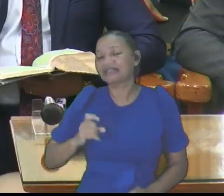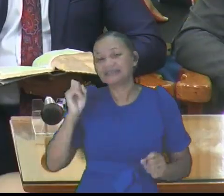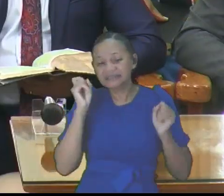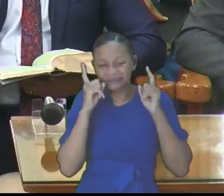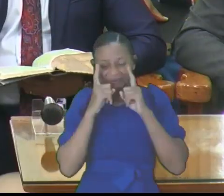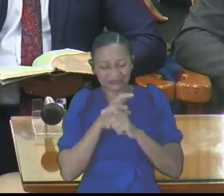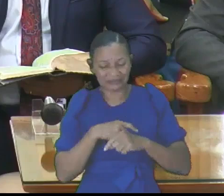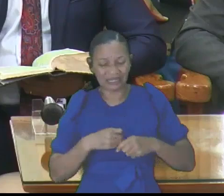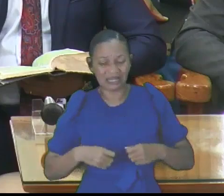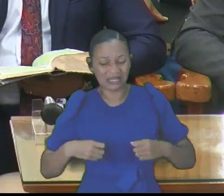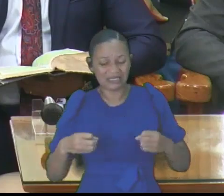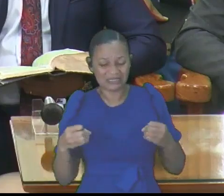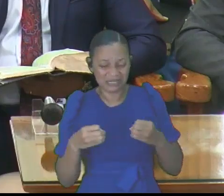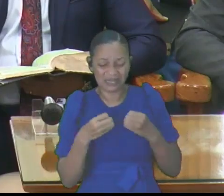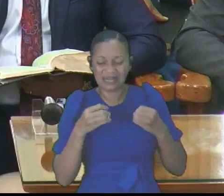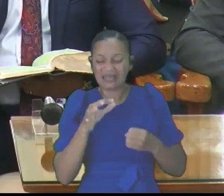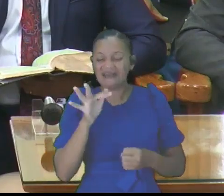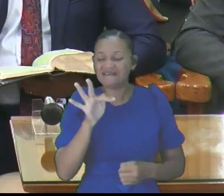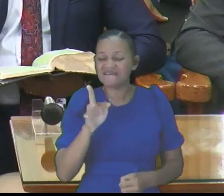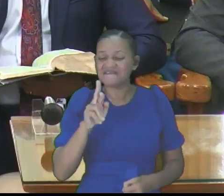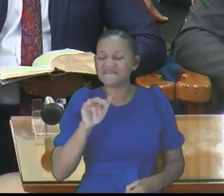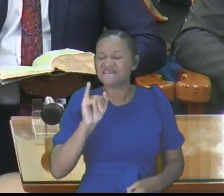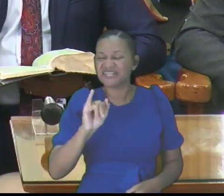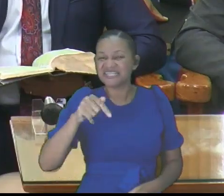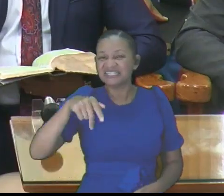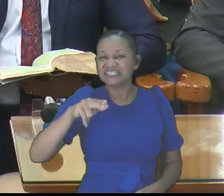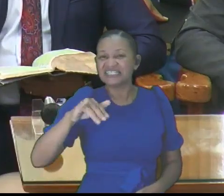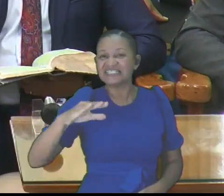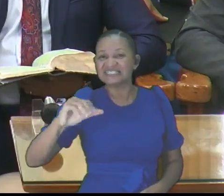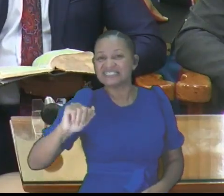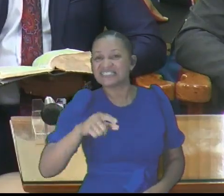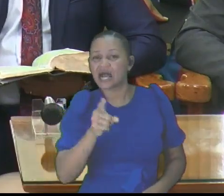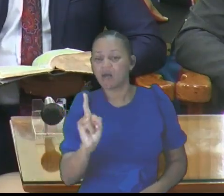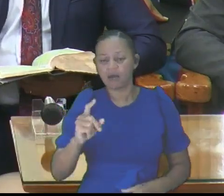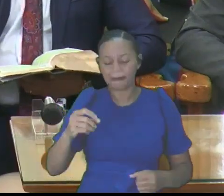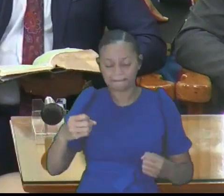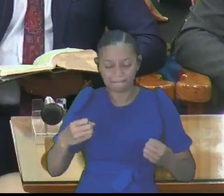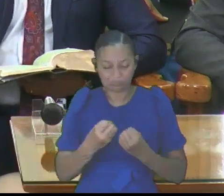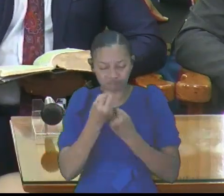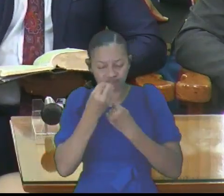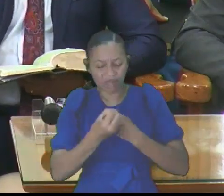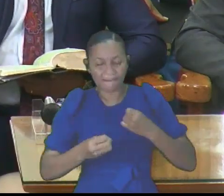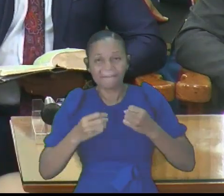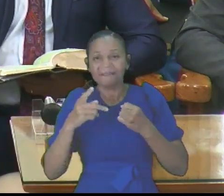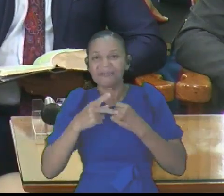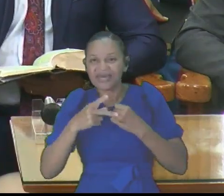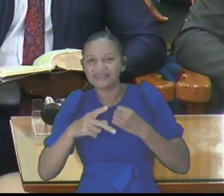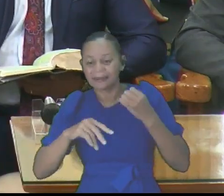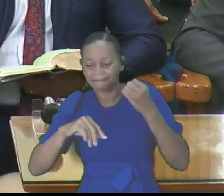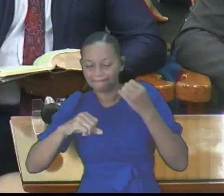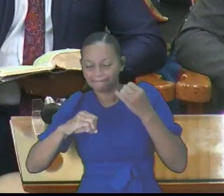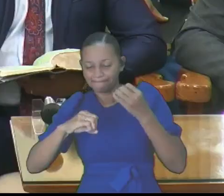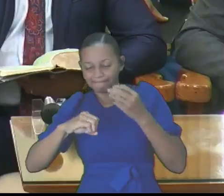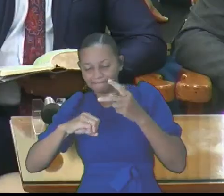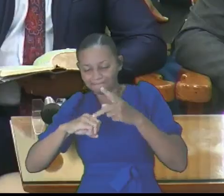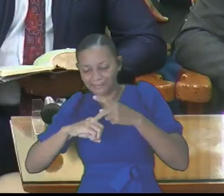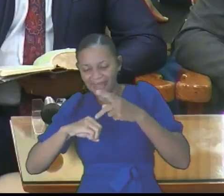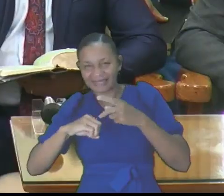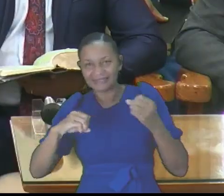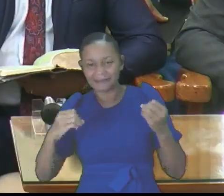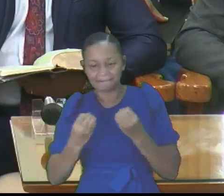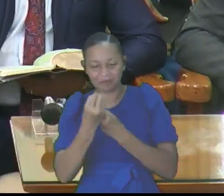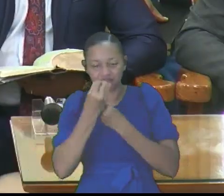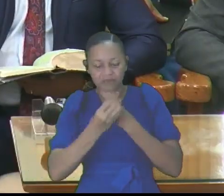a fricção, né, das pedras, elas geram o polimento. E aqueles lindos